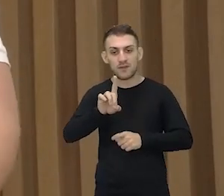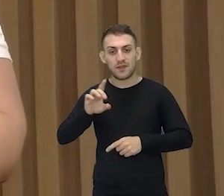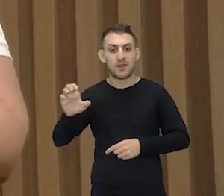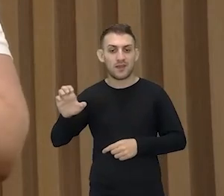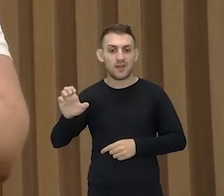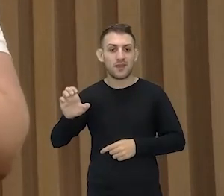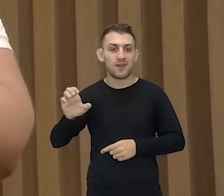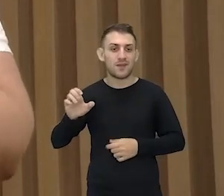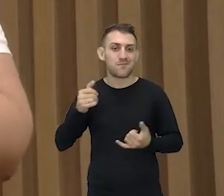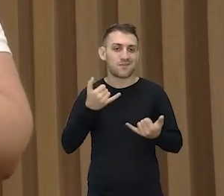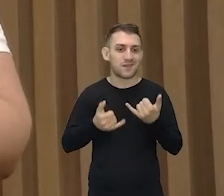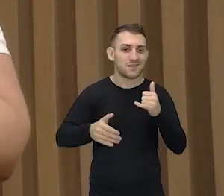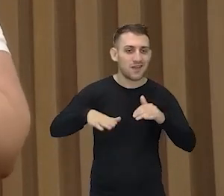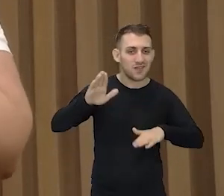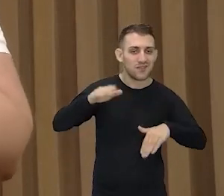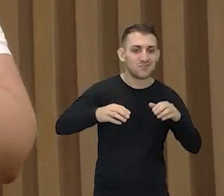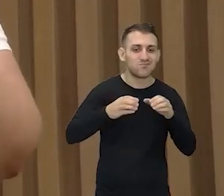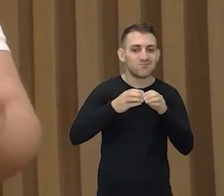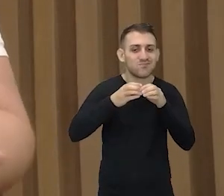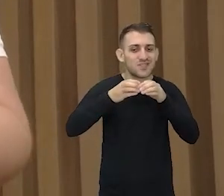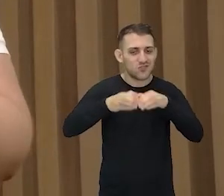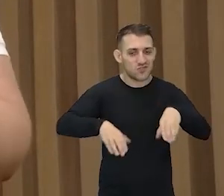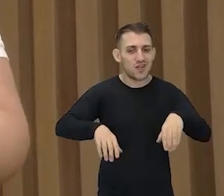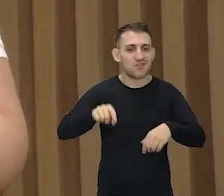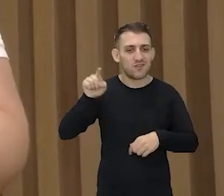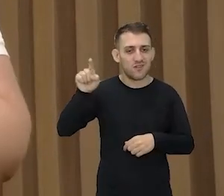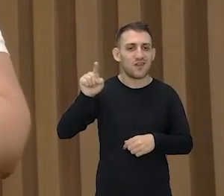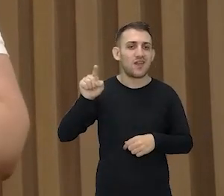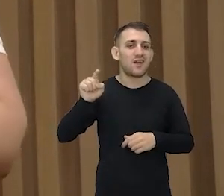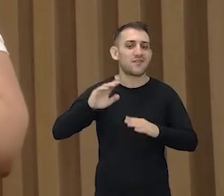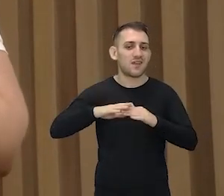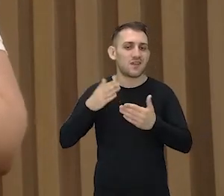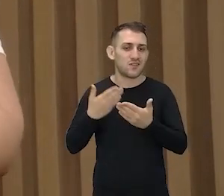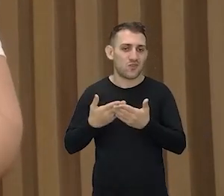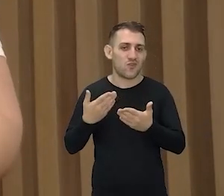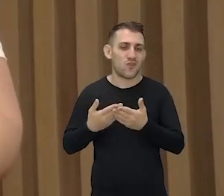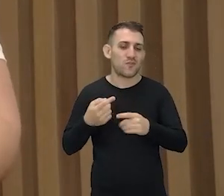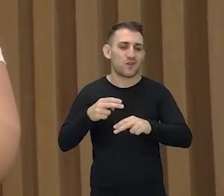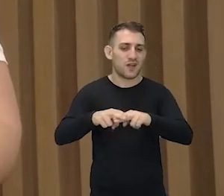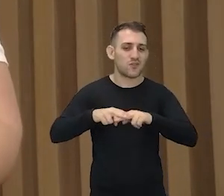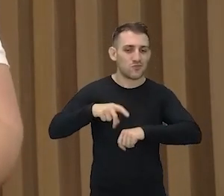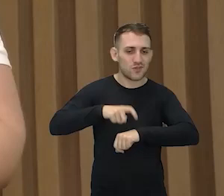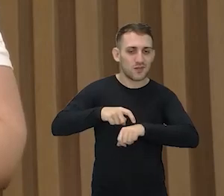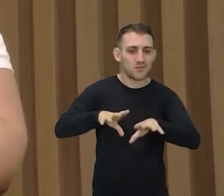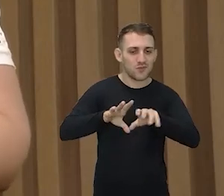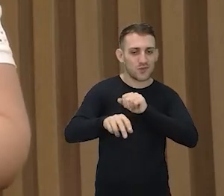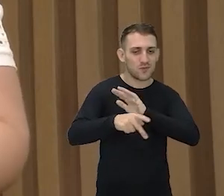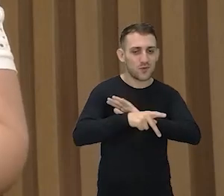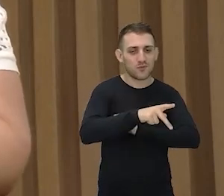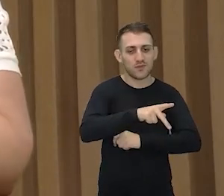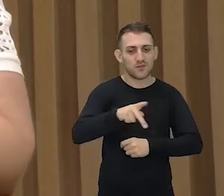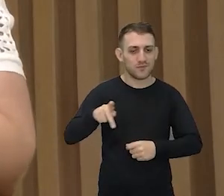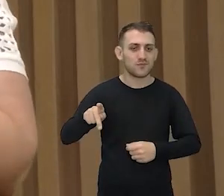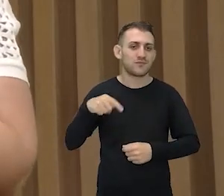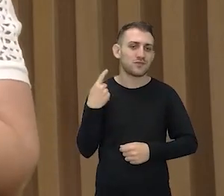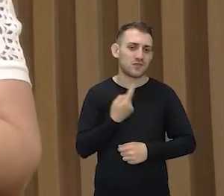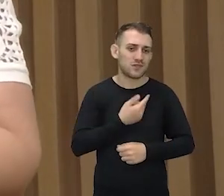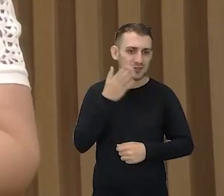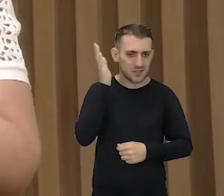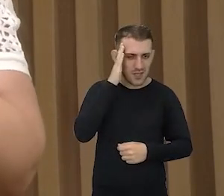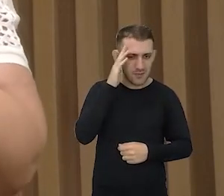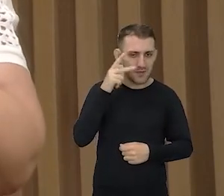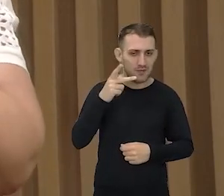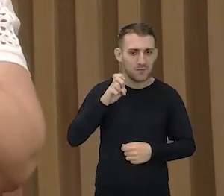ele ficou, às vezes, um pouco prejudicado lá na ponta, nas escolas, com esse tempo de formação para os professores. A gente sabe que nos PEIs de